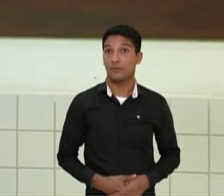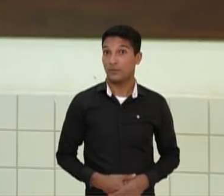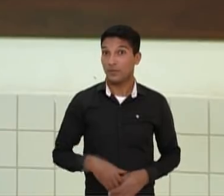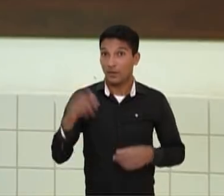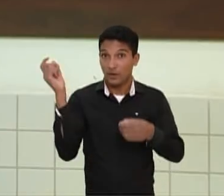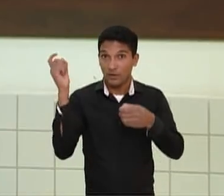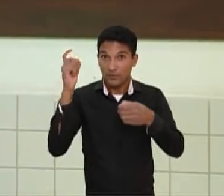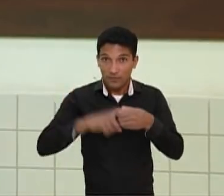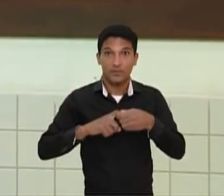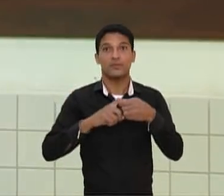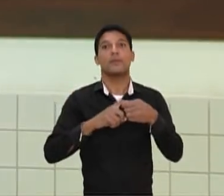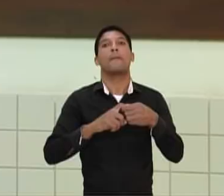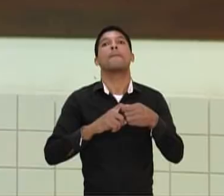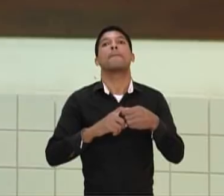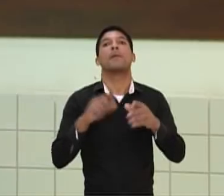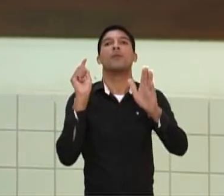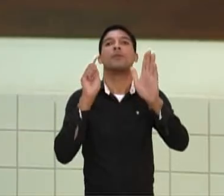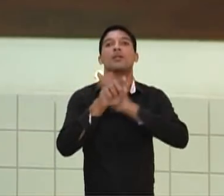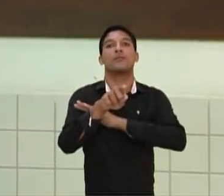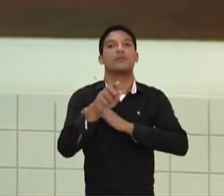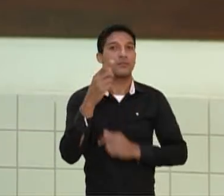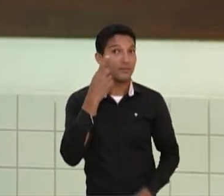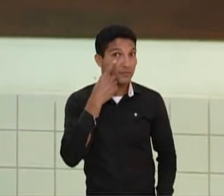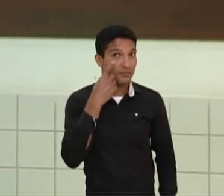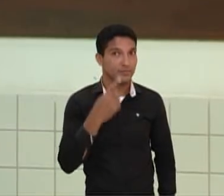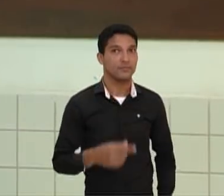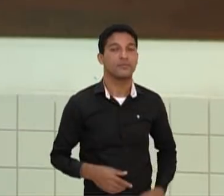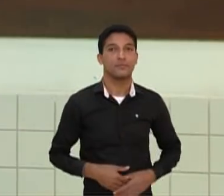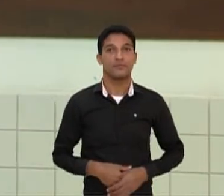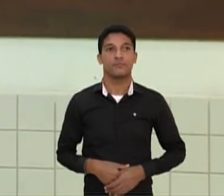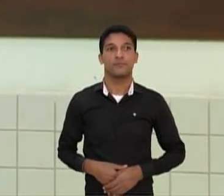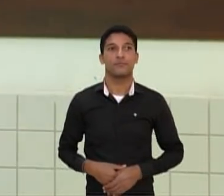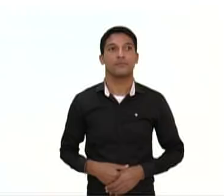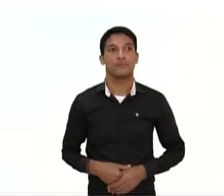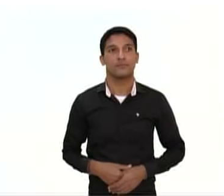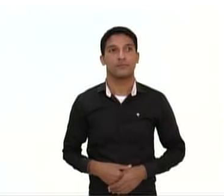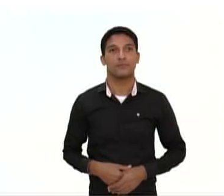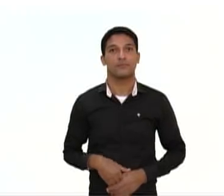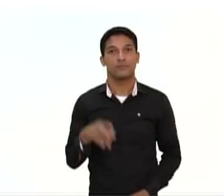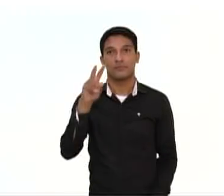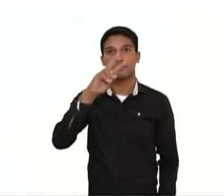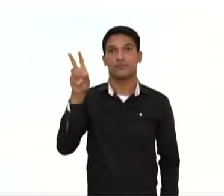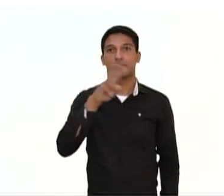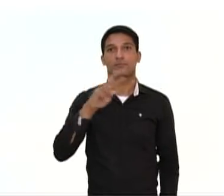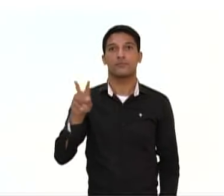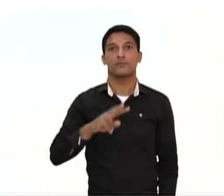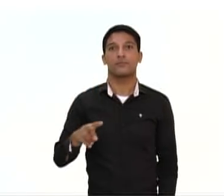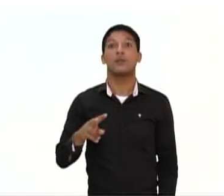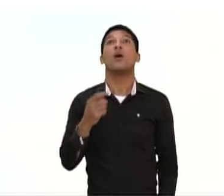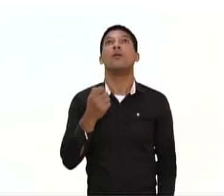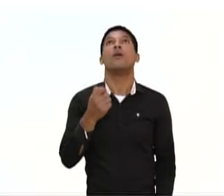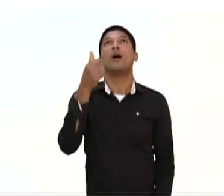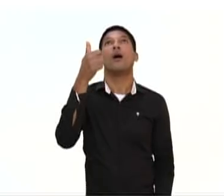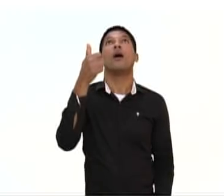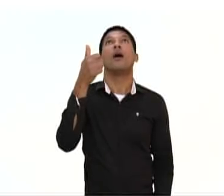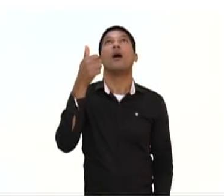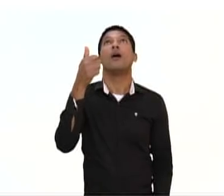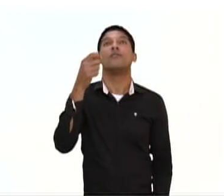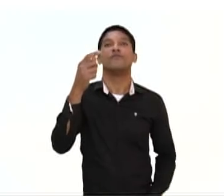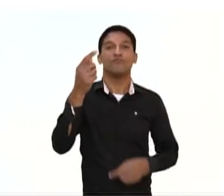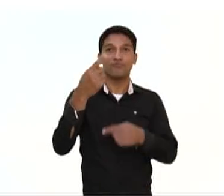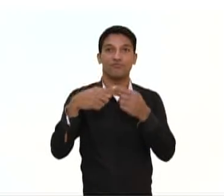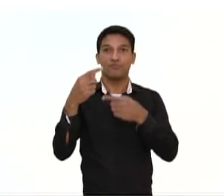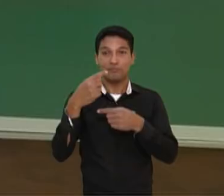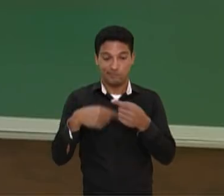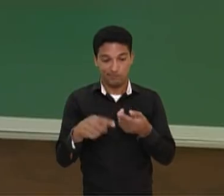Estamos de volta e a pergunta foi a seguinte. Sobre o experimento jogar uma moeda e observar a face voltada para cima, responda